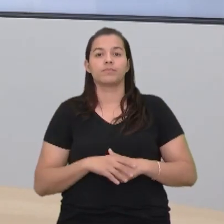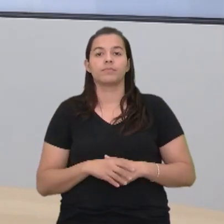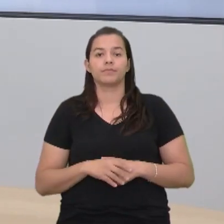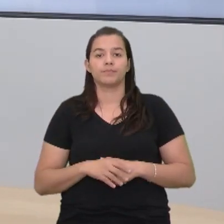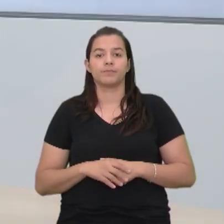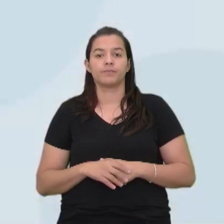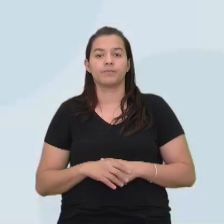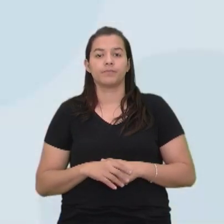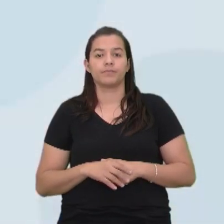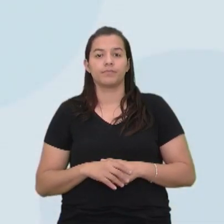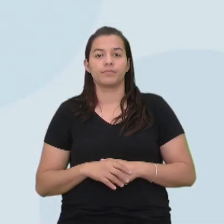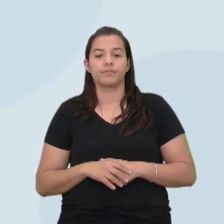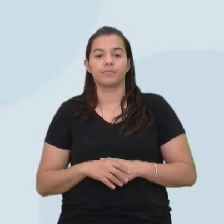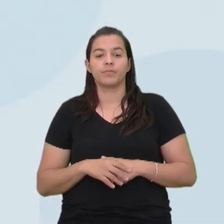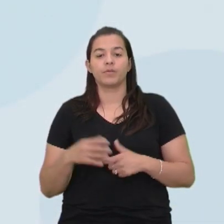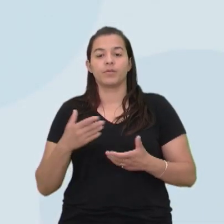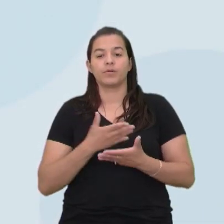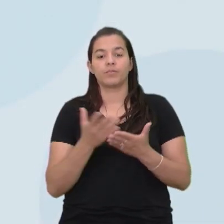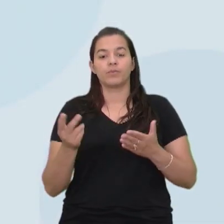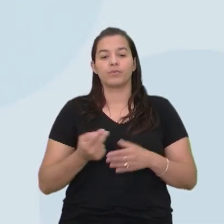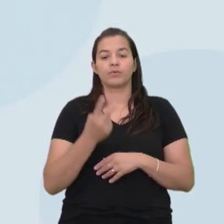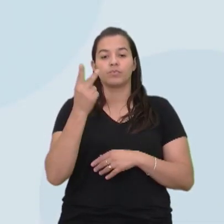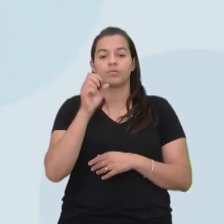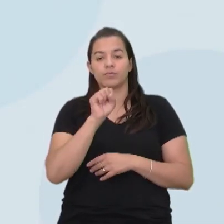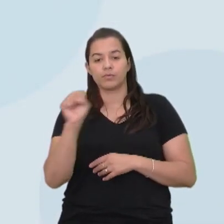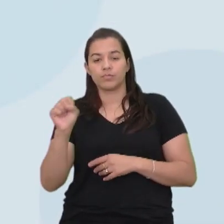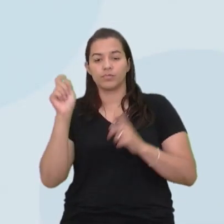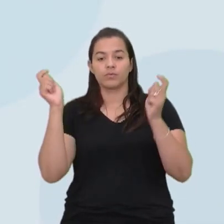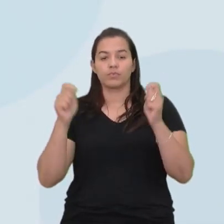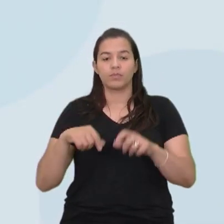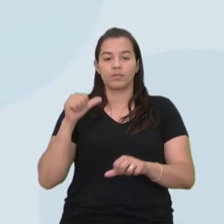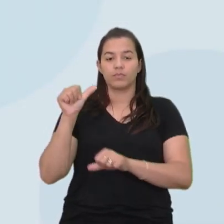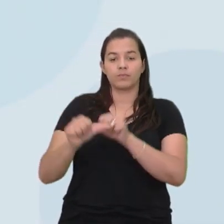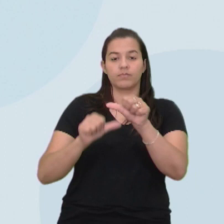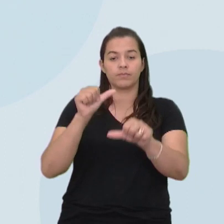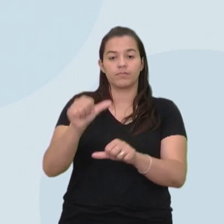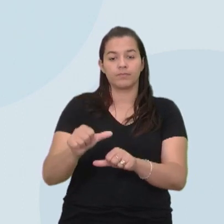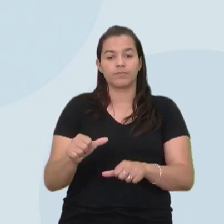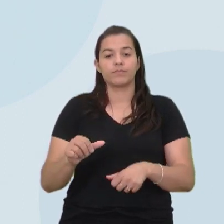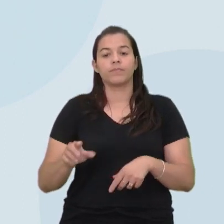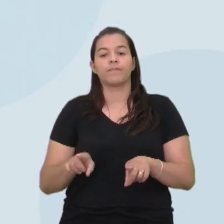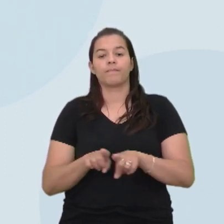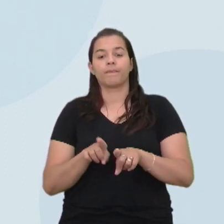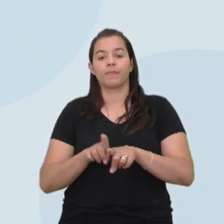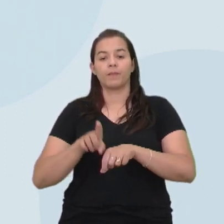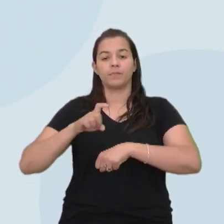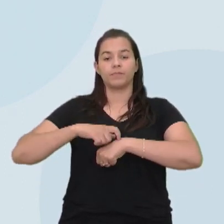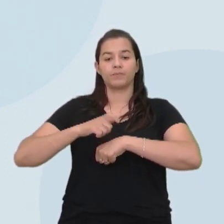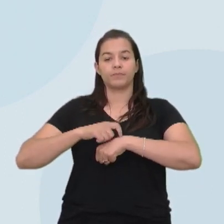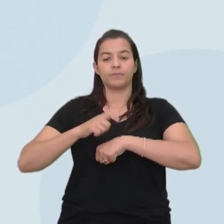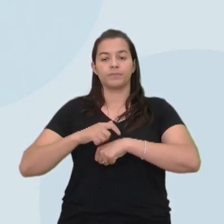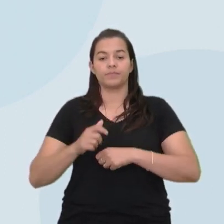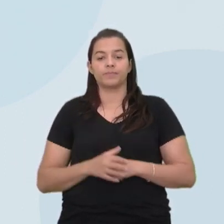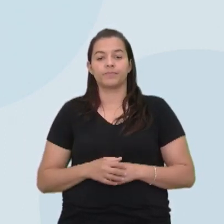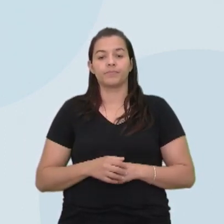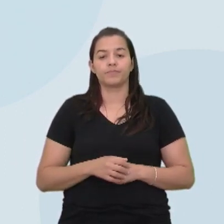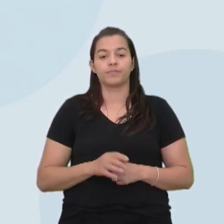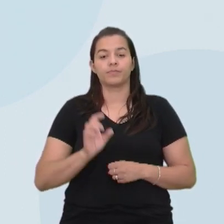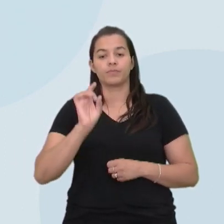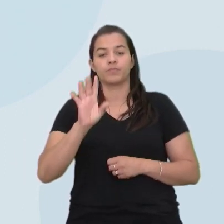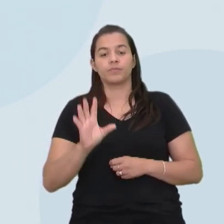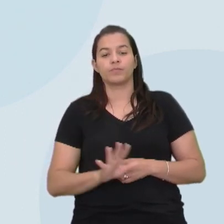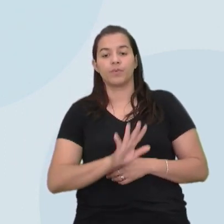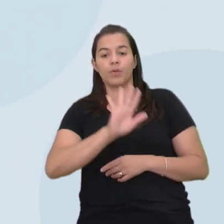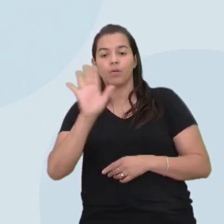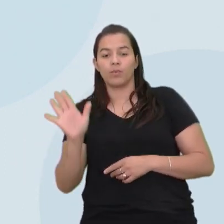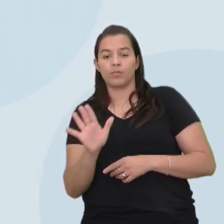aí. Diga olá por 2 segundos, lembrando que você pode mudar essa frase do olá e você pode mudar o tempo também. Só diga olá, aí ele vai aparecer